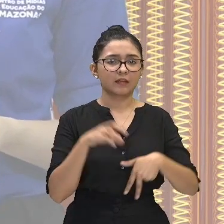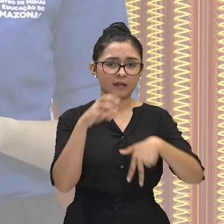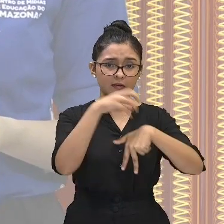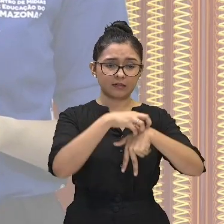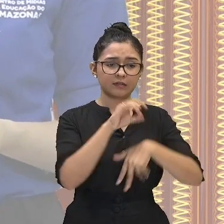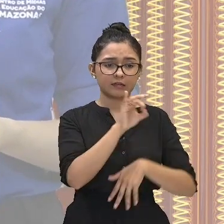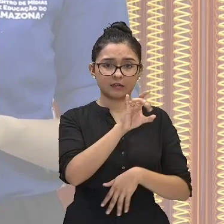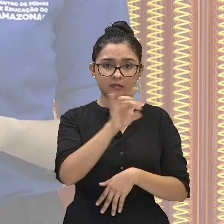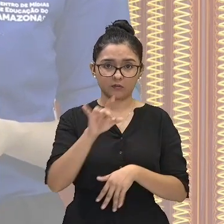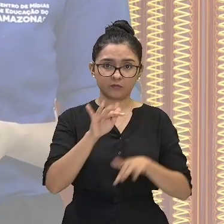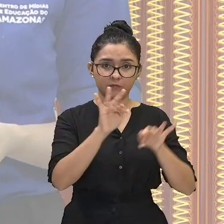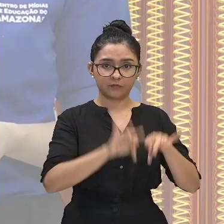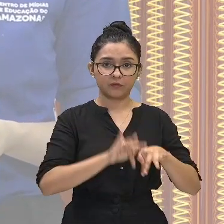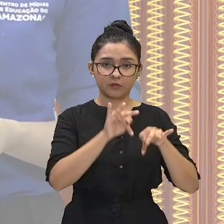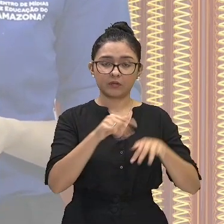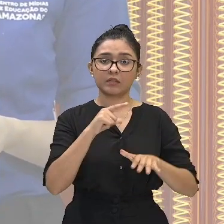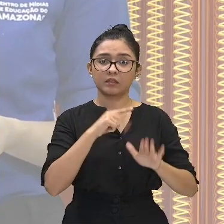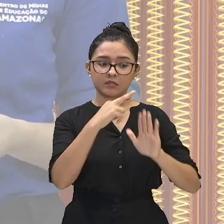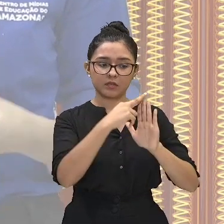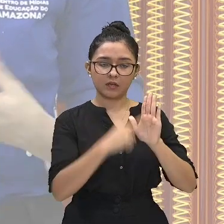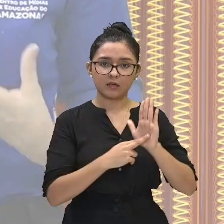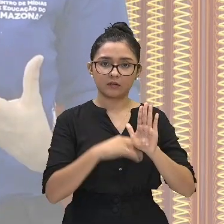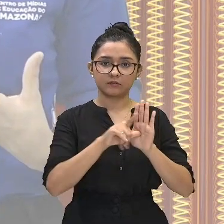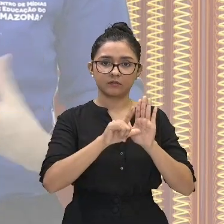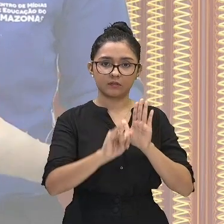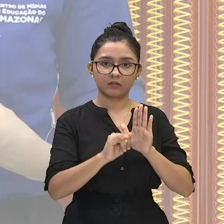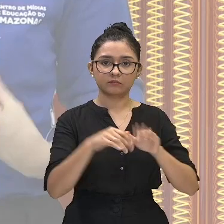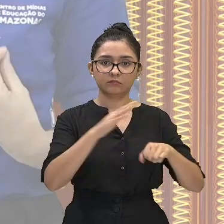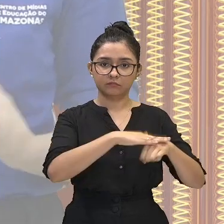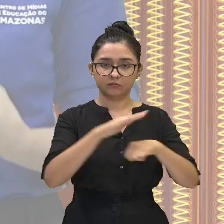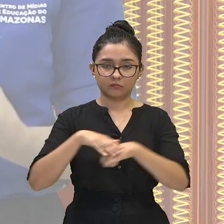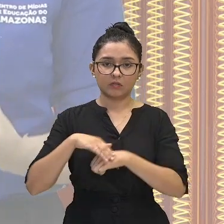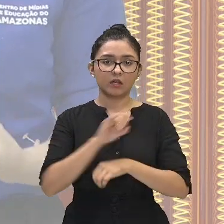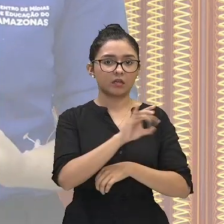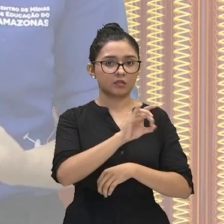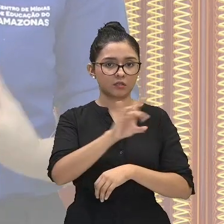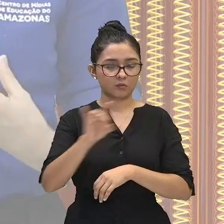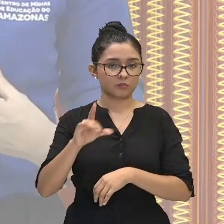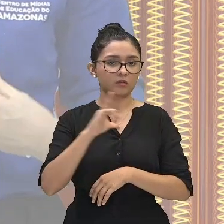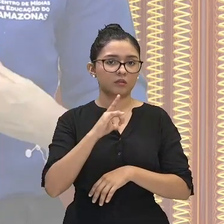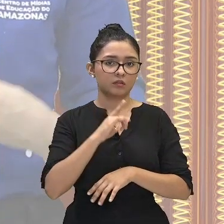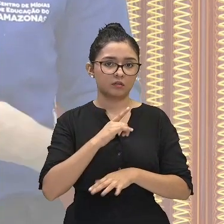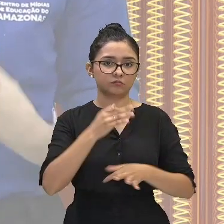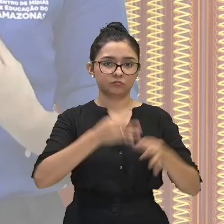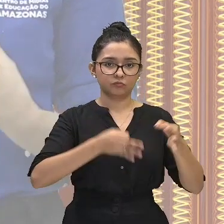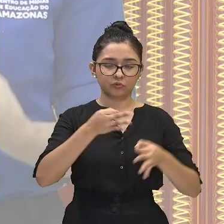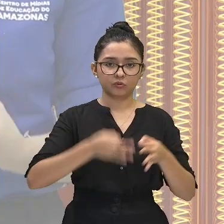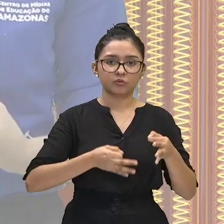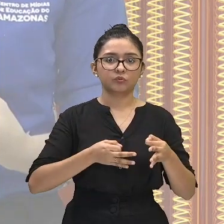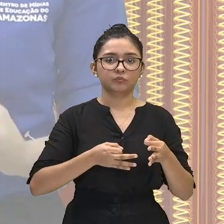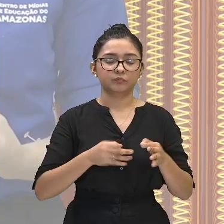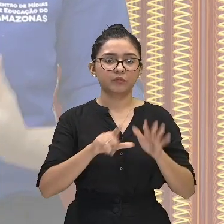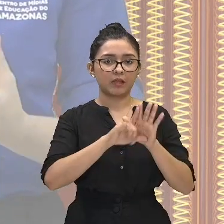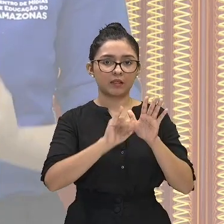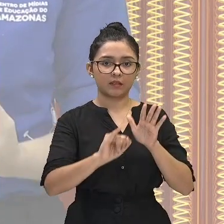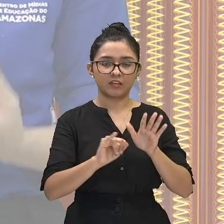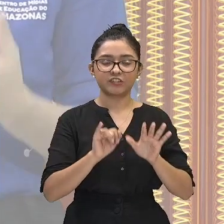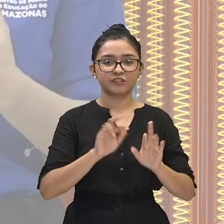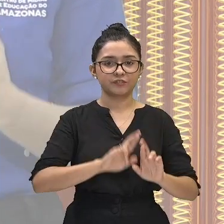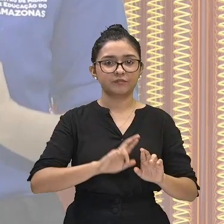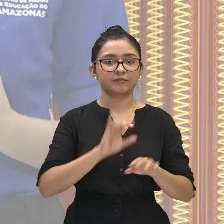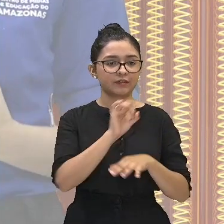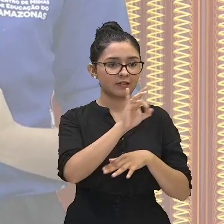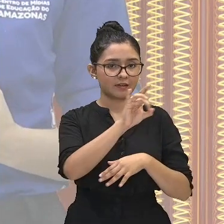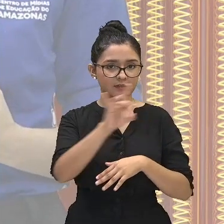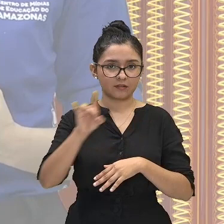que vai determinar a sua legislação, eles têm sua diversidade jurídica, eles vão legislar de acordo com